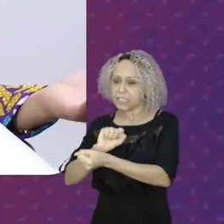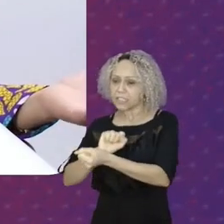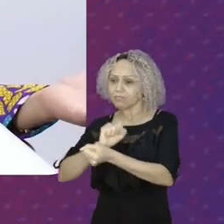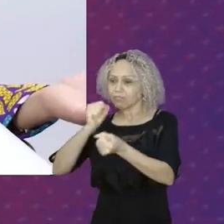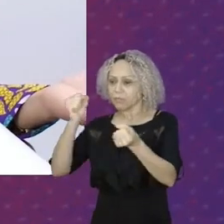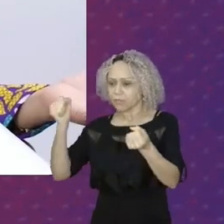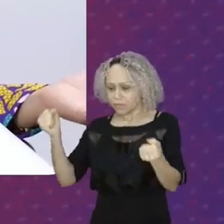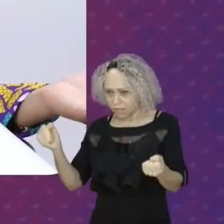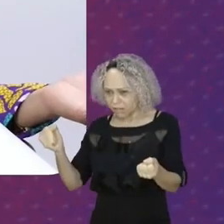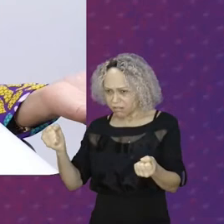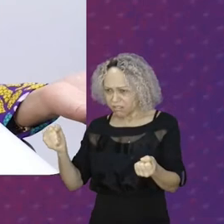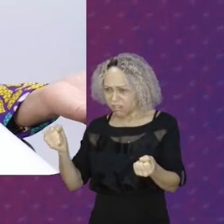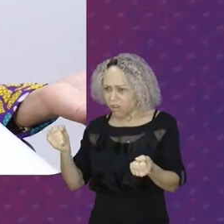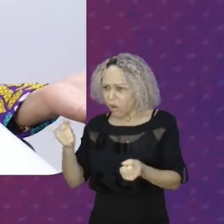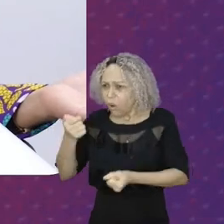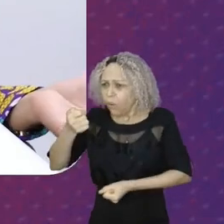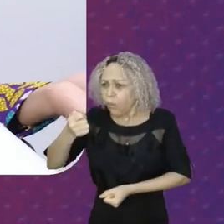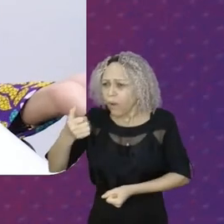mas escravizou quase